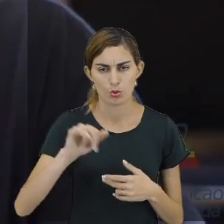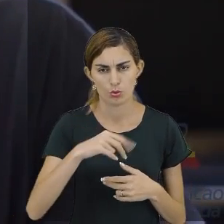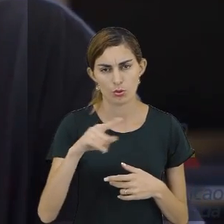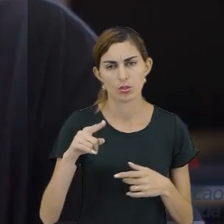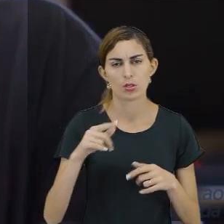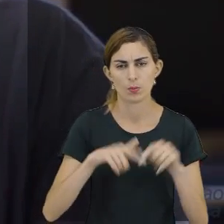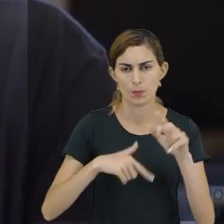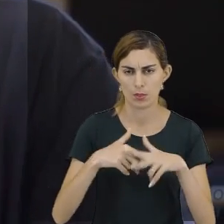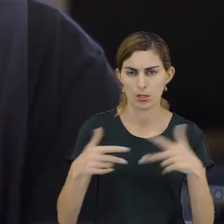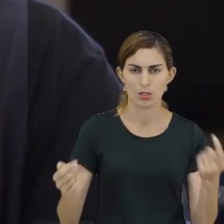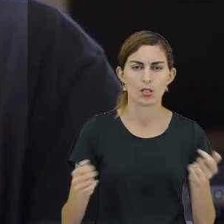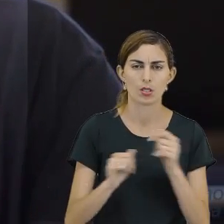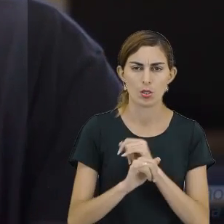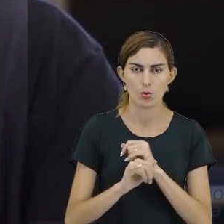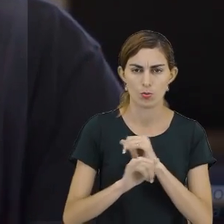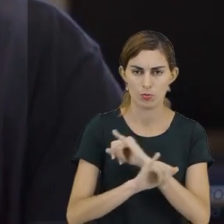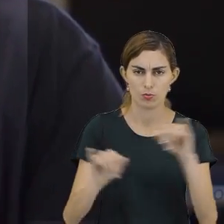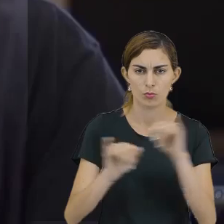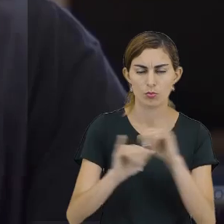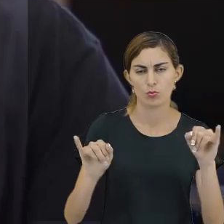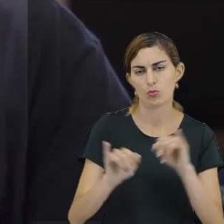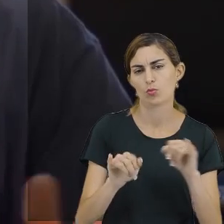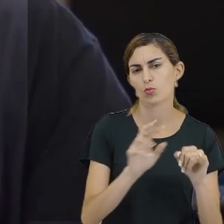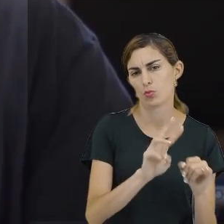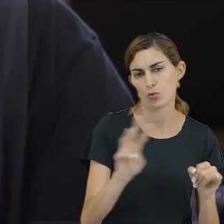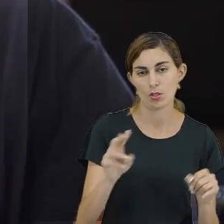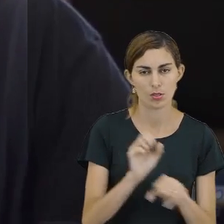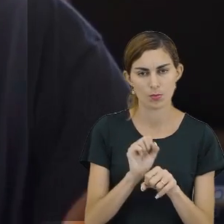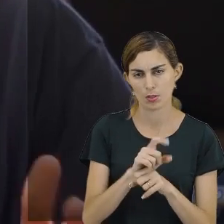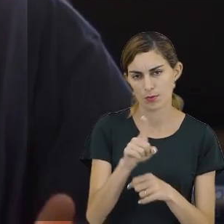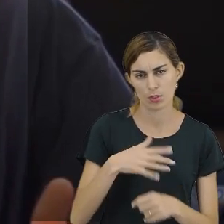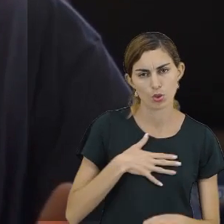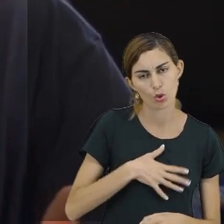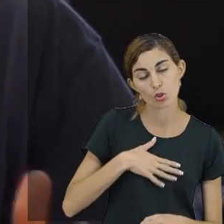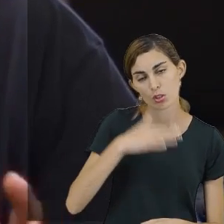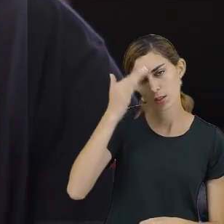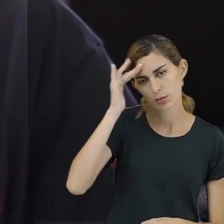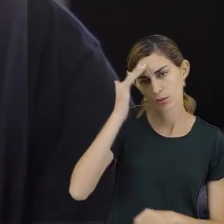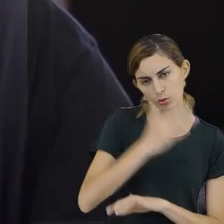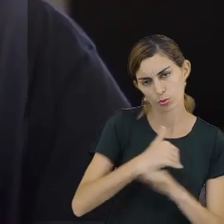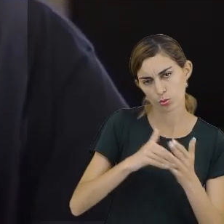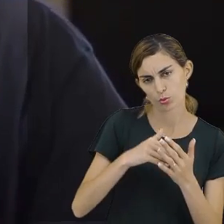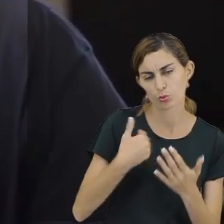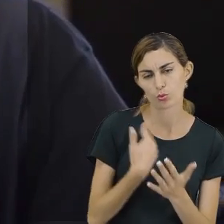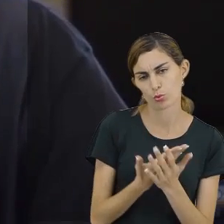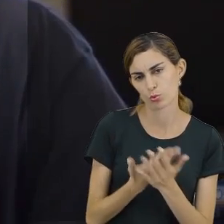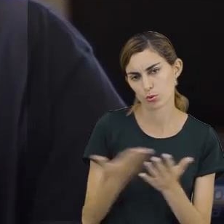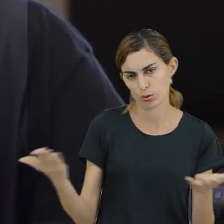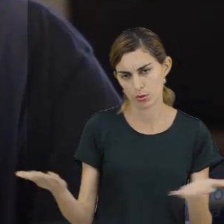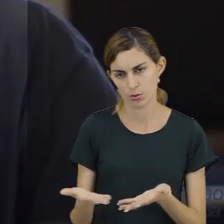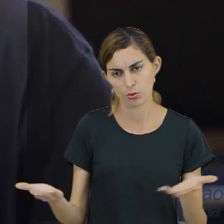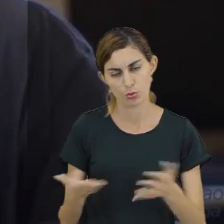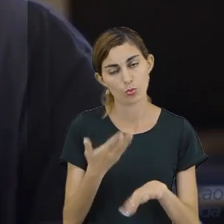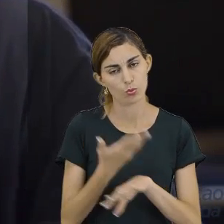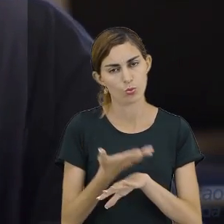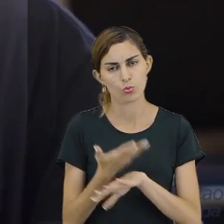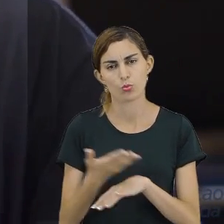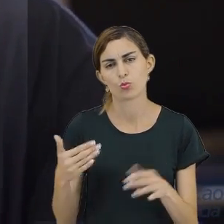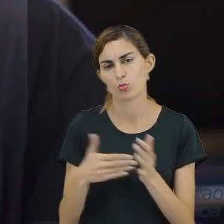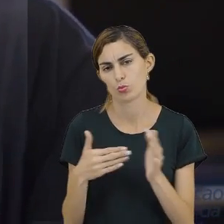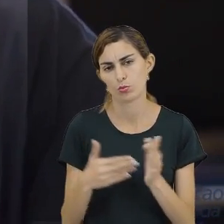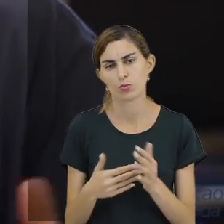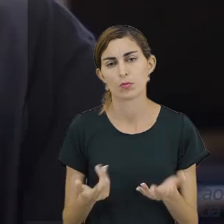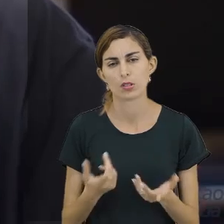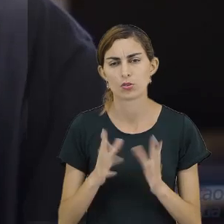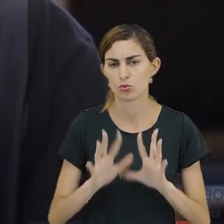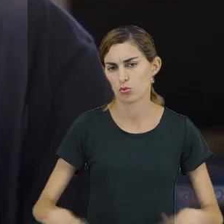produção de material publicitário para a web. Eu espero que você tenha gostado, espero que você tenha entendido tudo isso que nós estudamos aqui agora nessa última